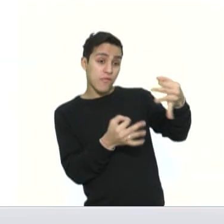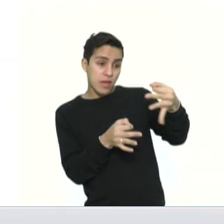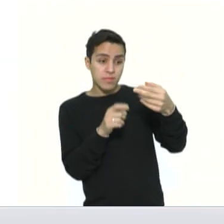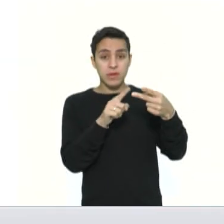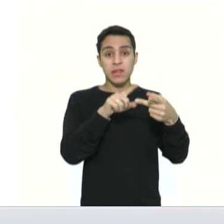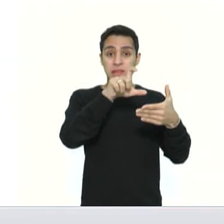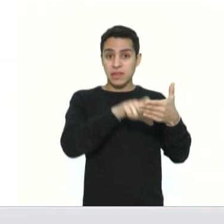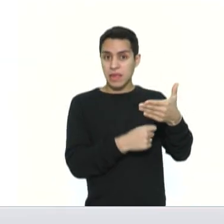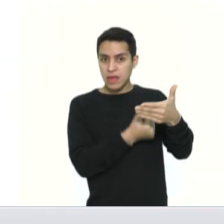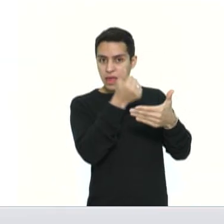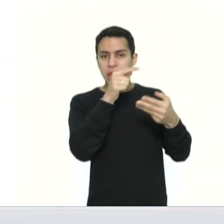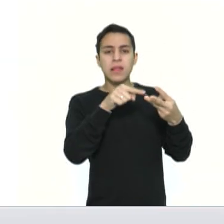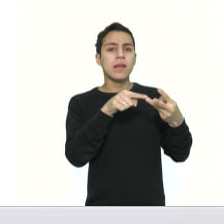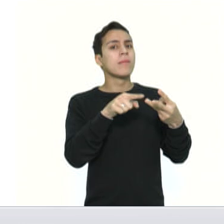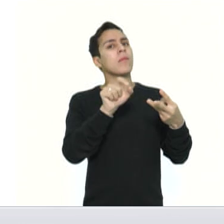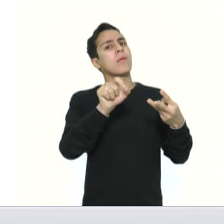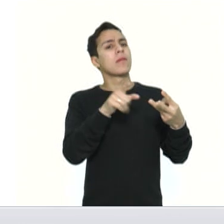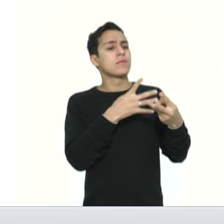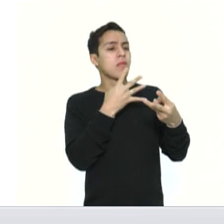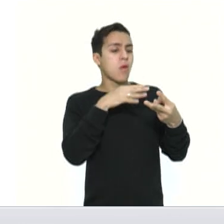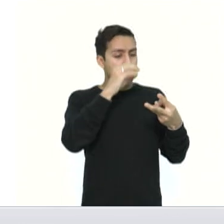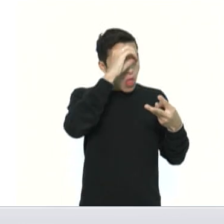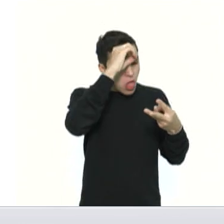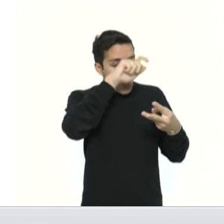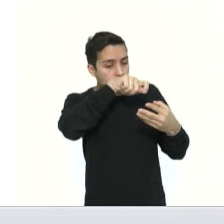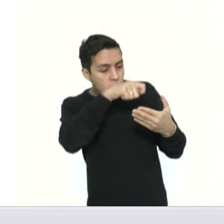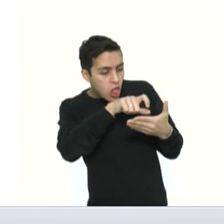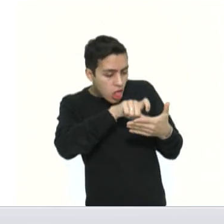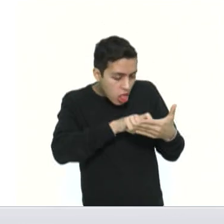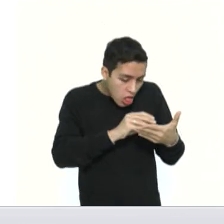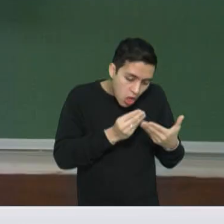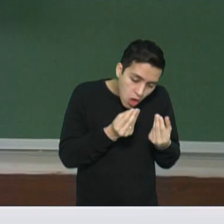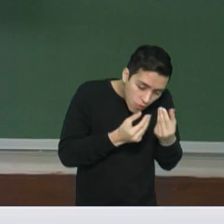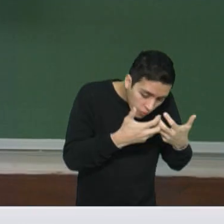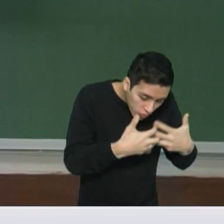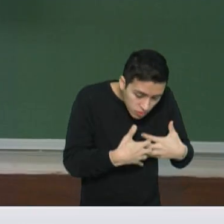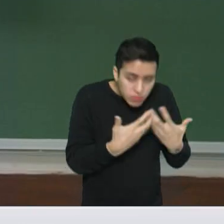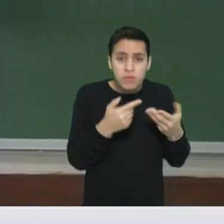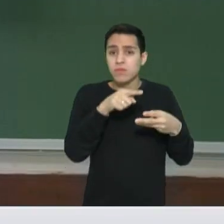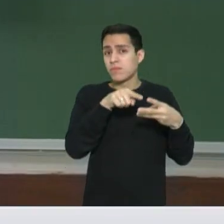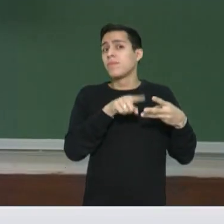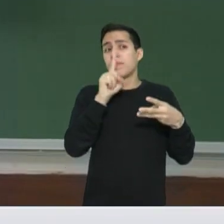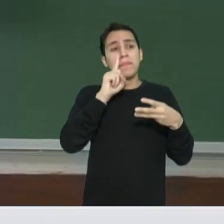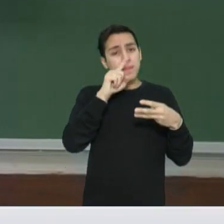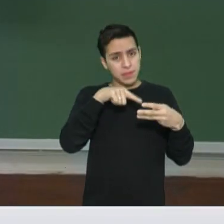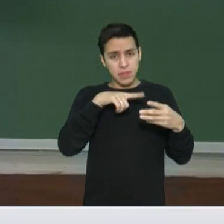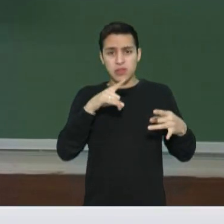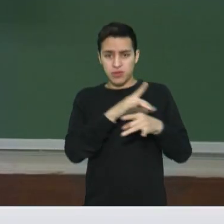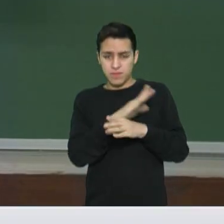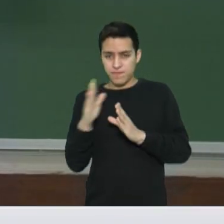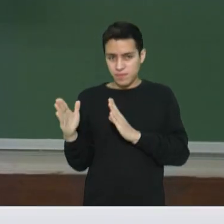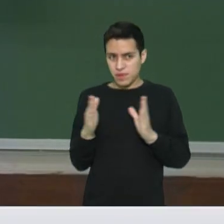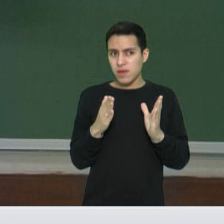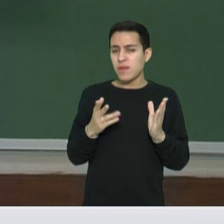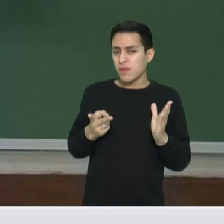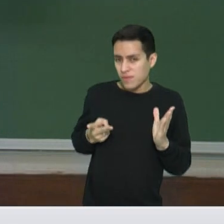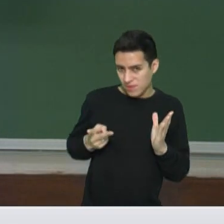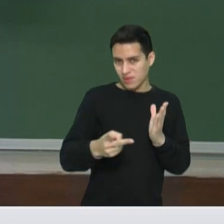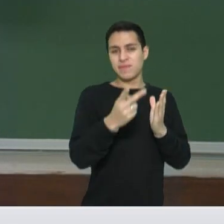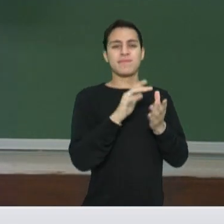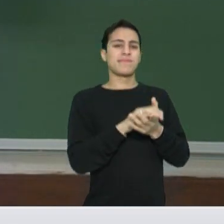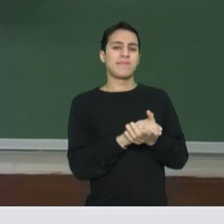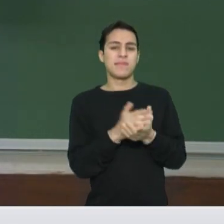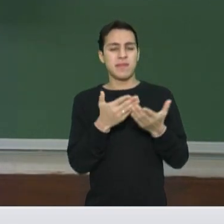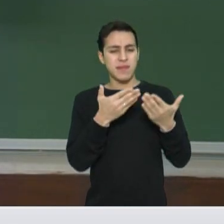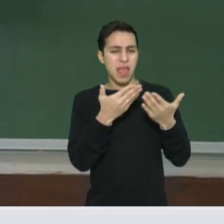Sacar o dinheiro e não conhecer as condições de crédito, não é isso? Ok? Bom, vamos lá. Continuando